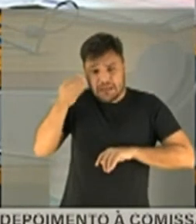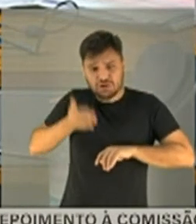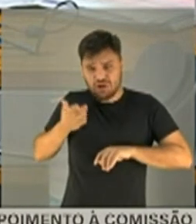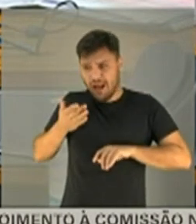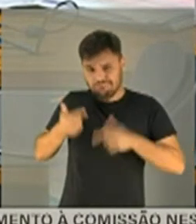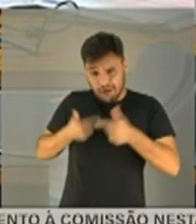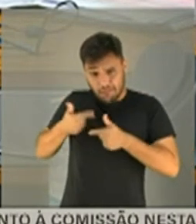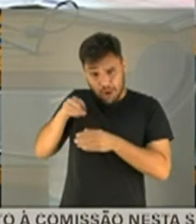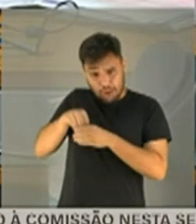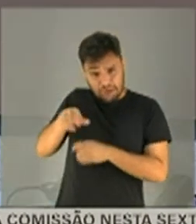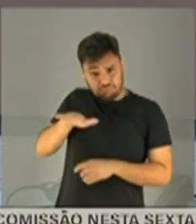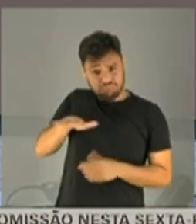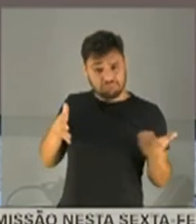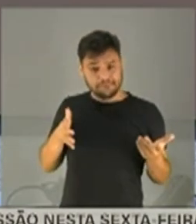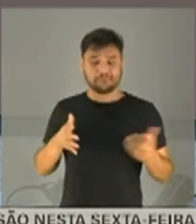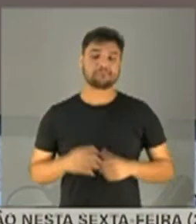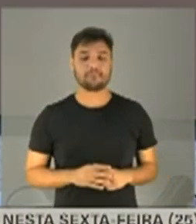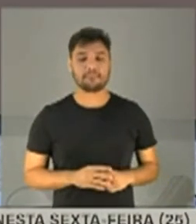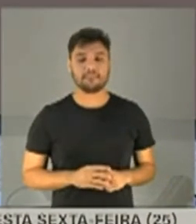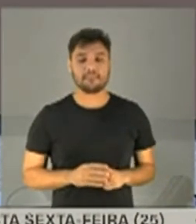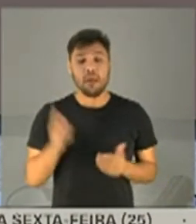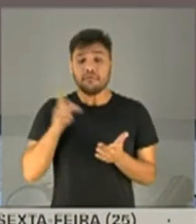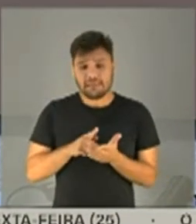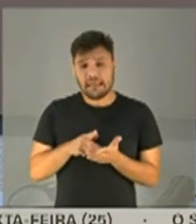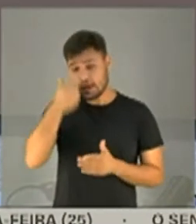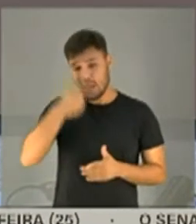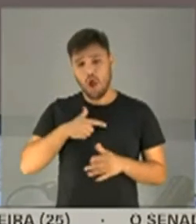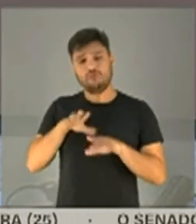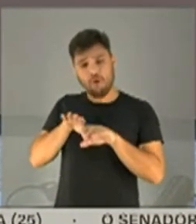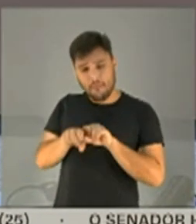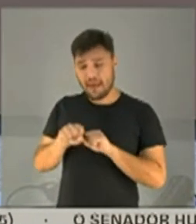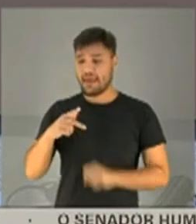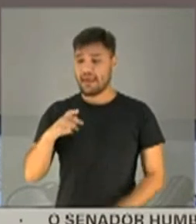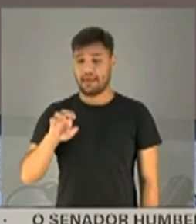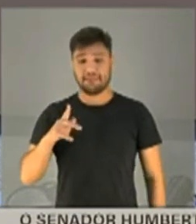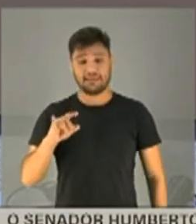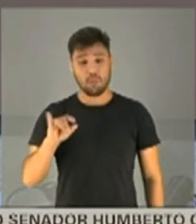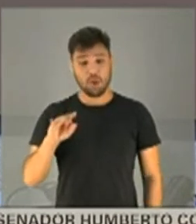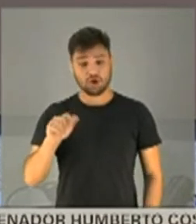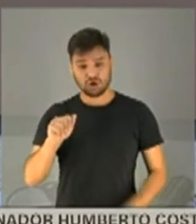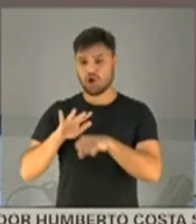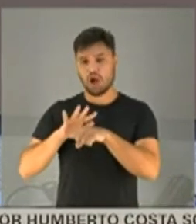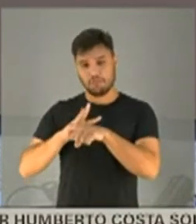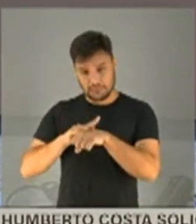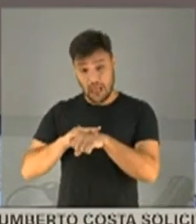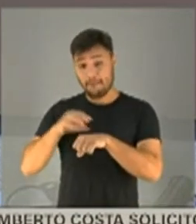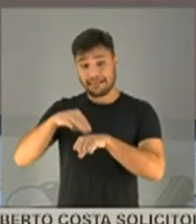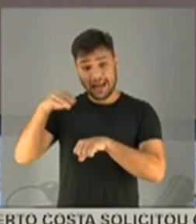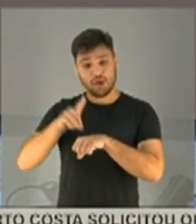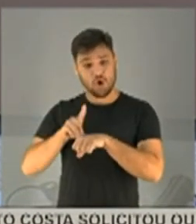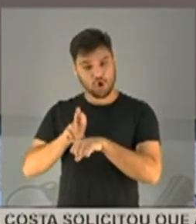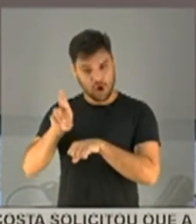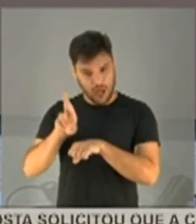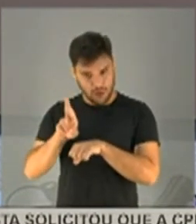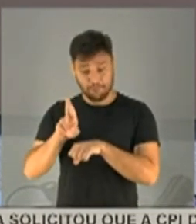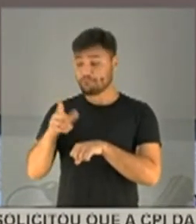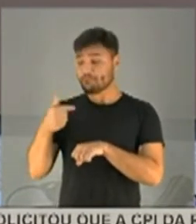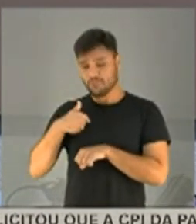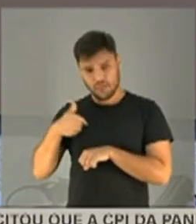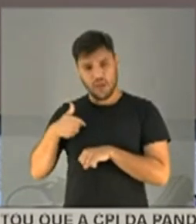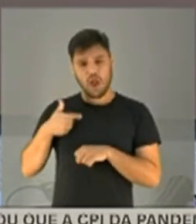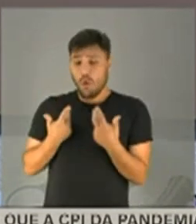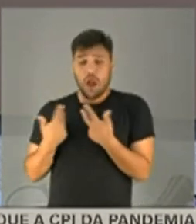carreira? Senador, na verdade, eu sou um epidemiologista, fiz mestrado, doutorado em epidemiologia, e assim como todos os profissionais de saúde